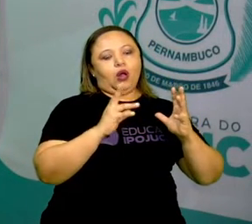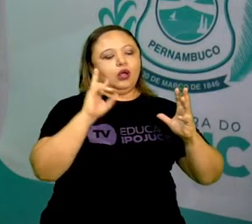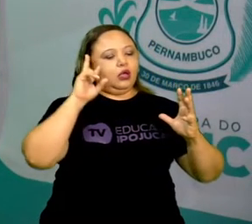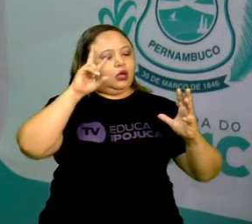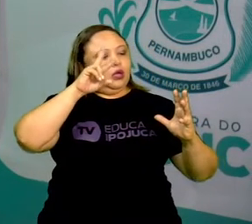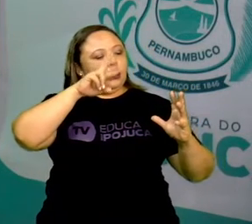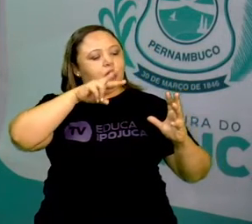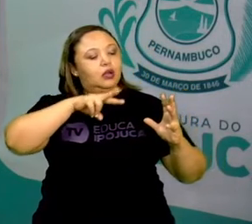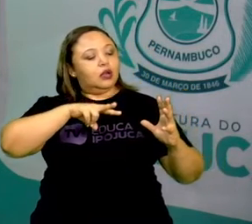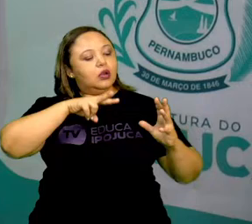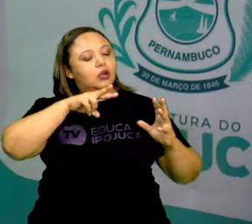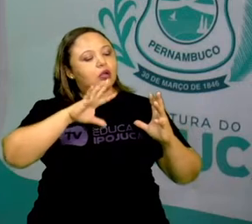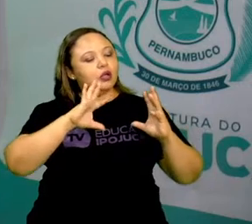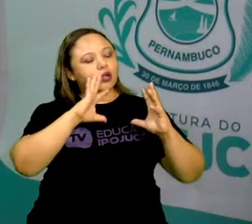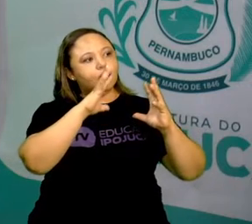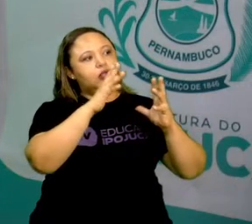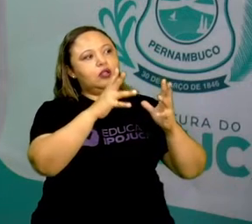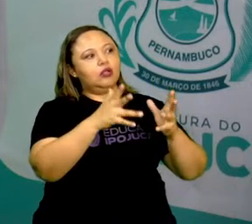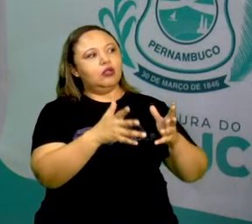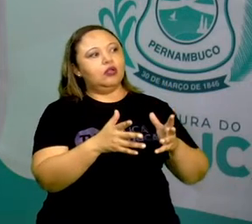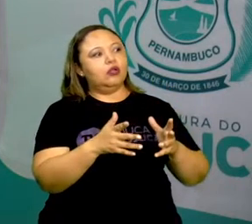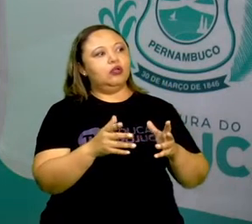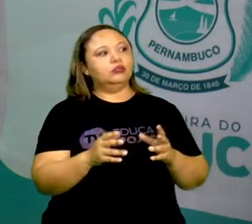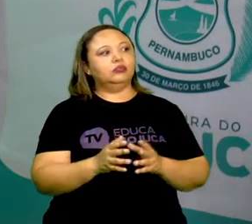cima, ela vai ter essa base aqui, ó.